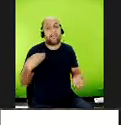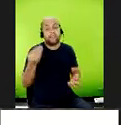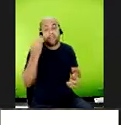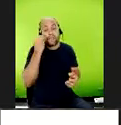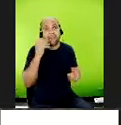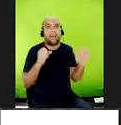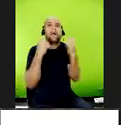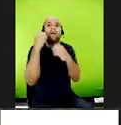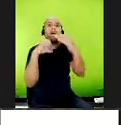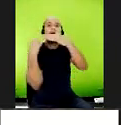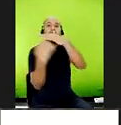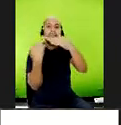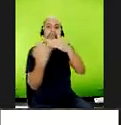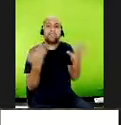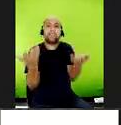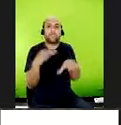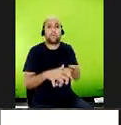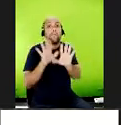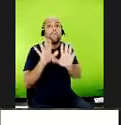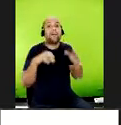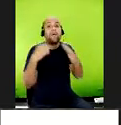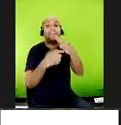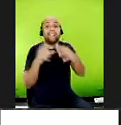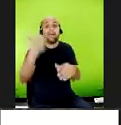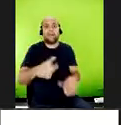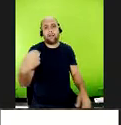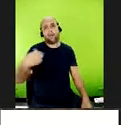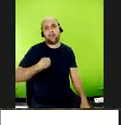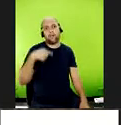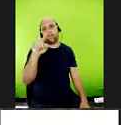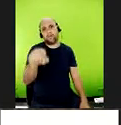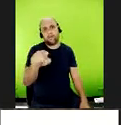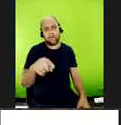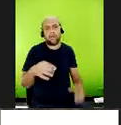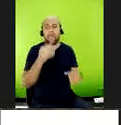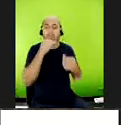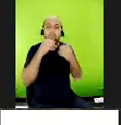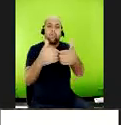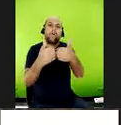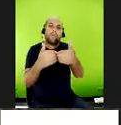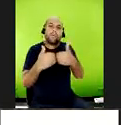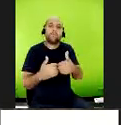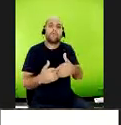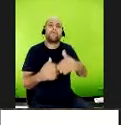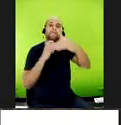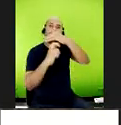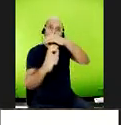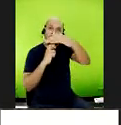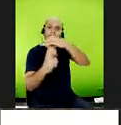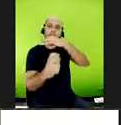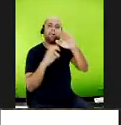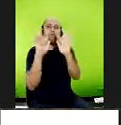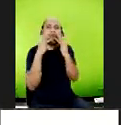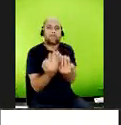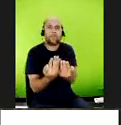que a empresa se não nós o quê e no dia a dia dentro de um ônibus do metrô na minha família que não seja a gente entender do que se trata tudo